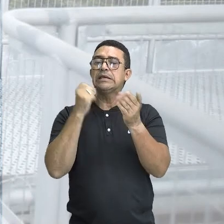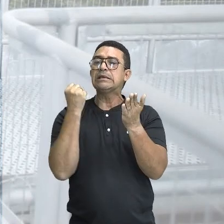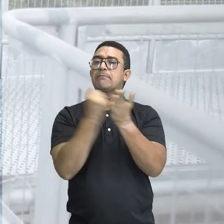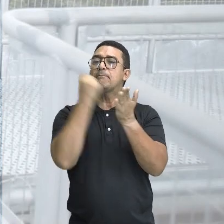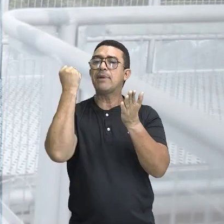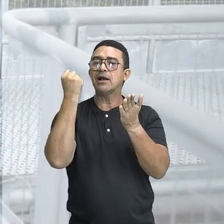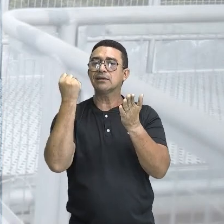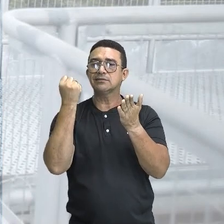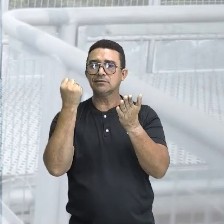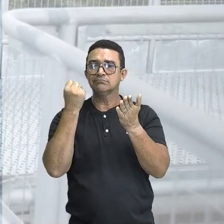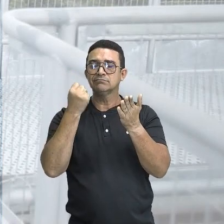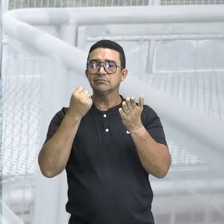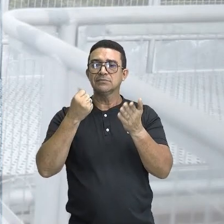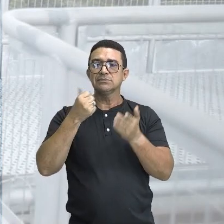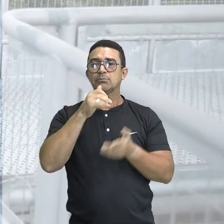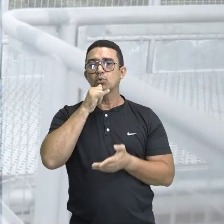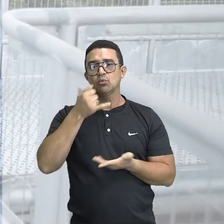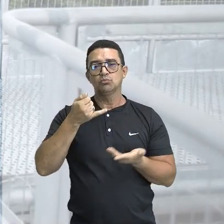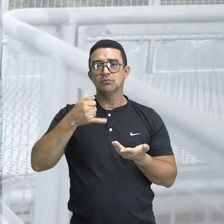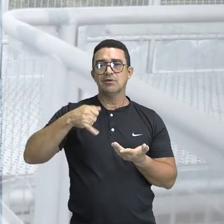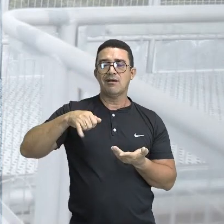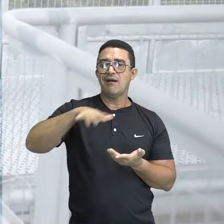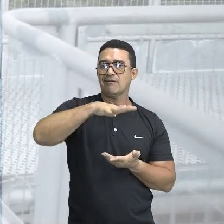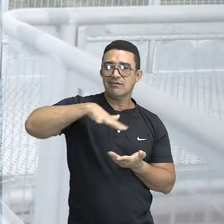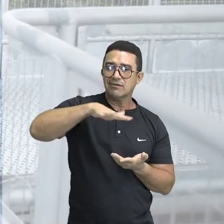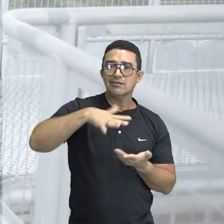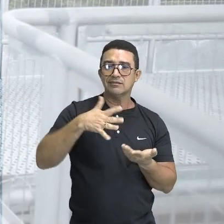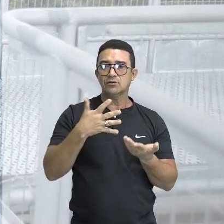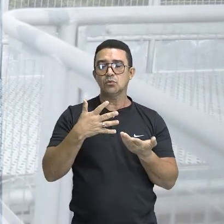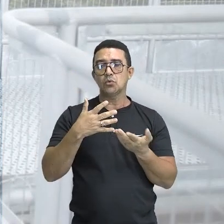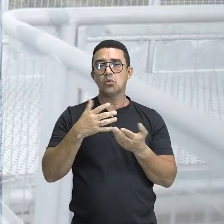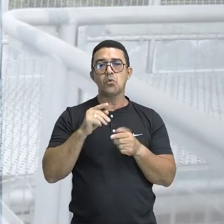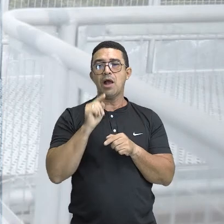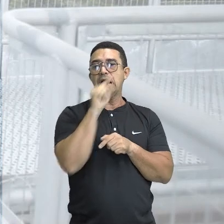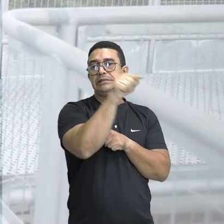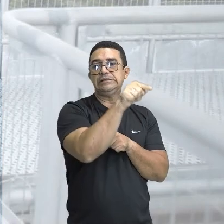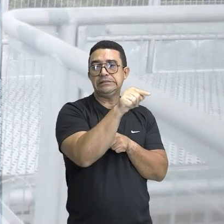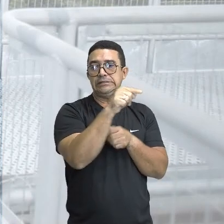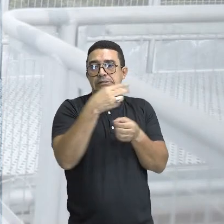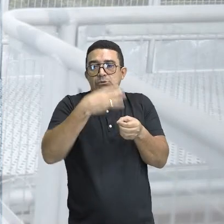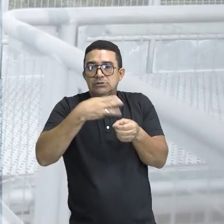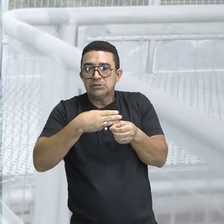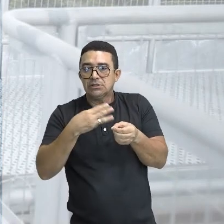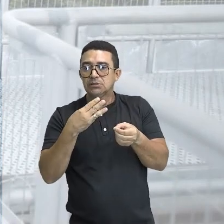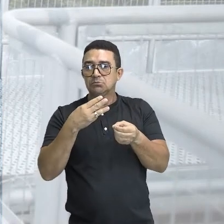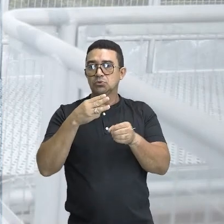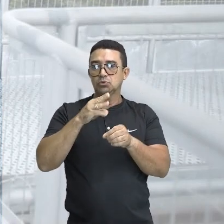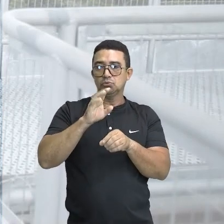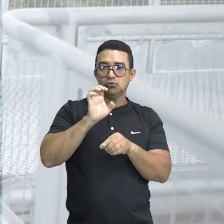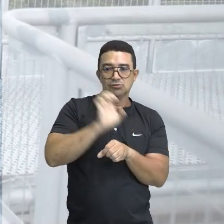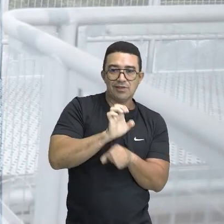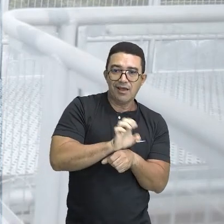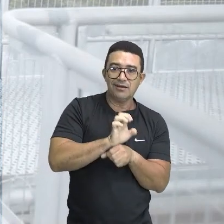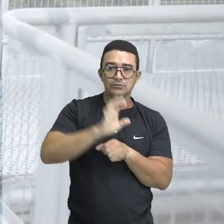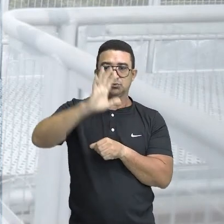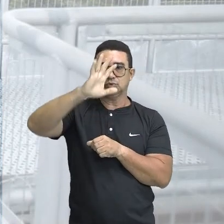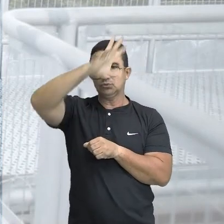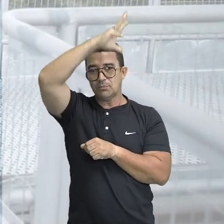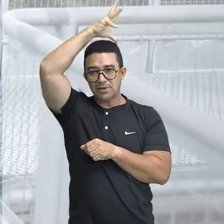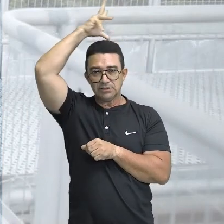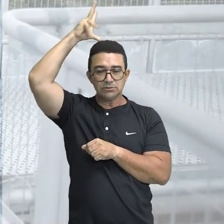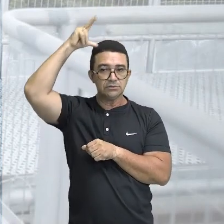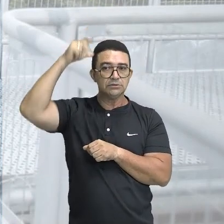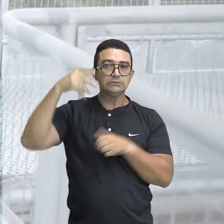somente esse espaço aqui que nós estamos, ou aí onde você está, no nosso estado do Amazonas, que é